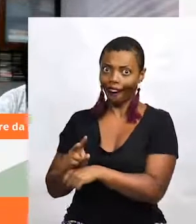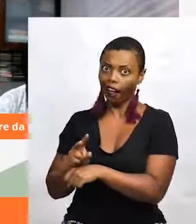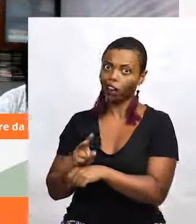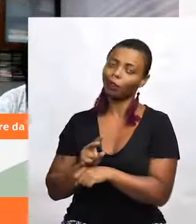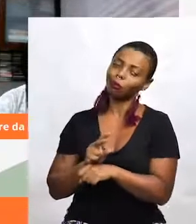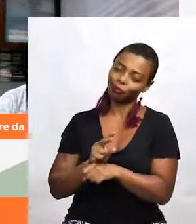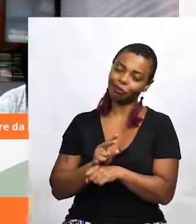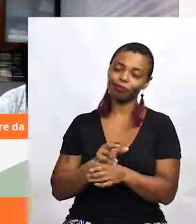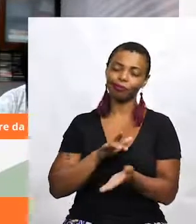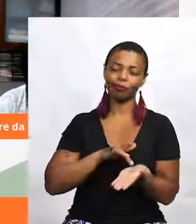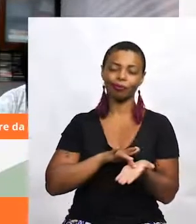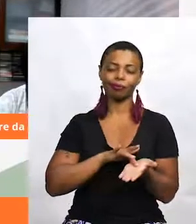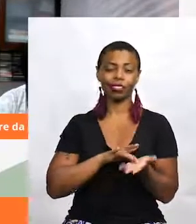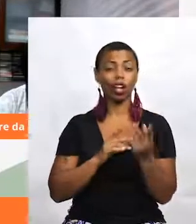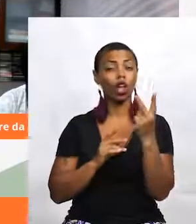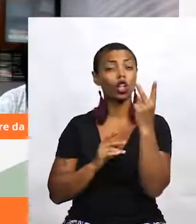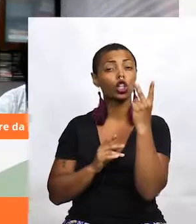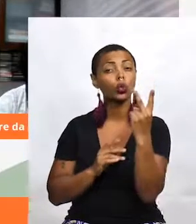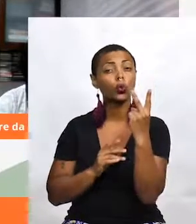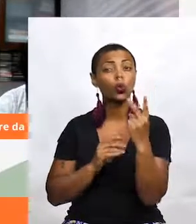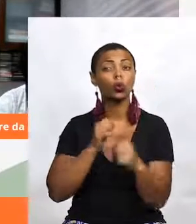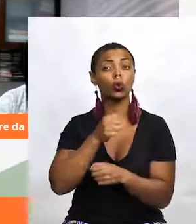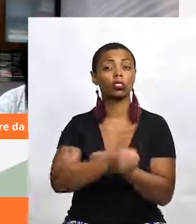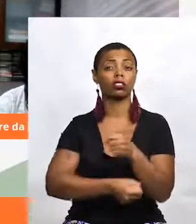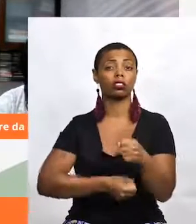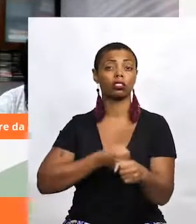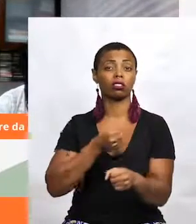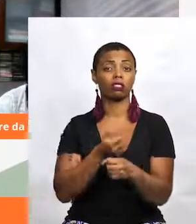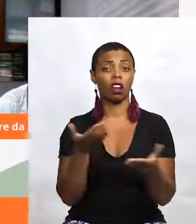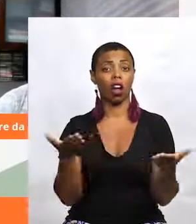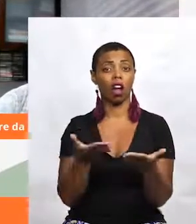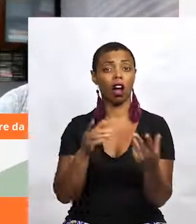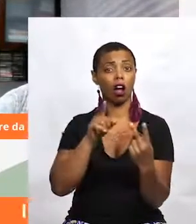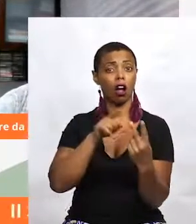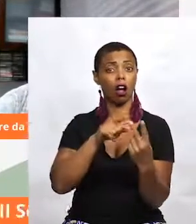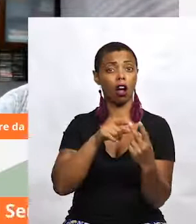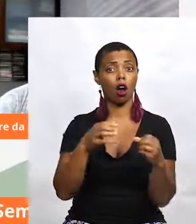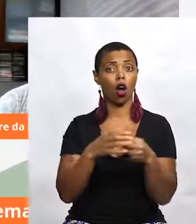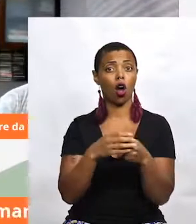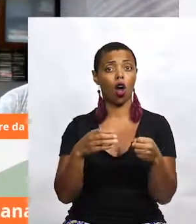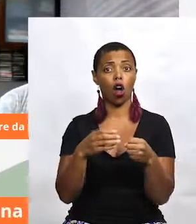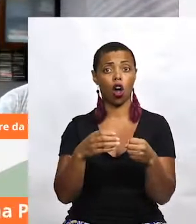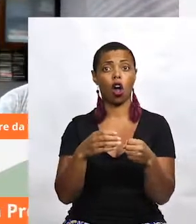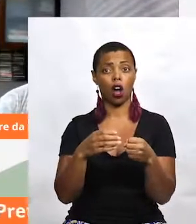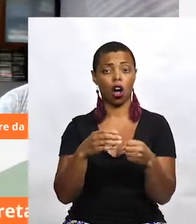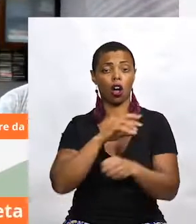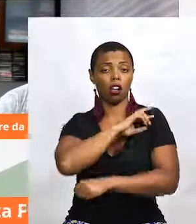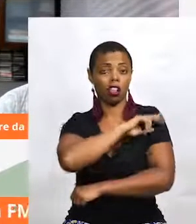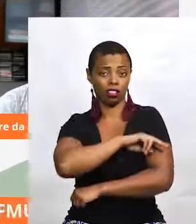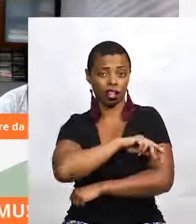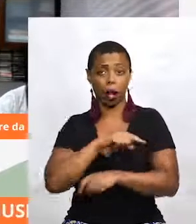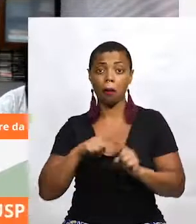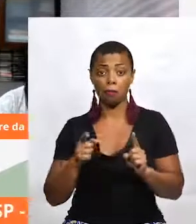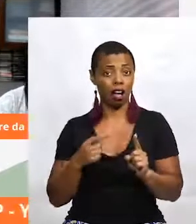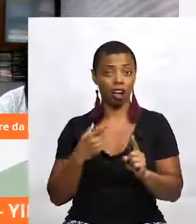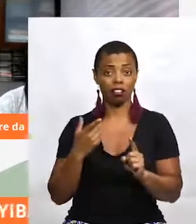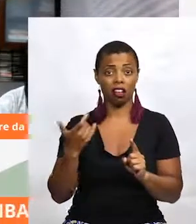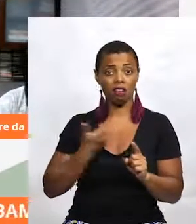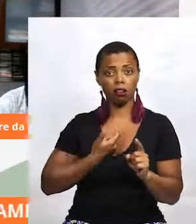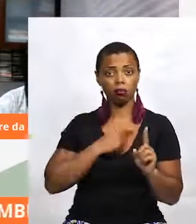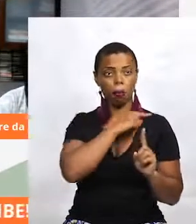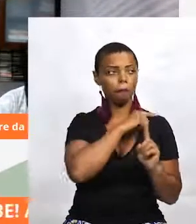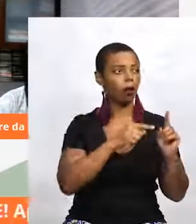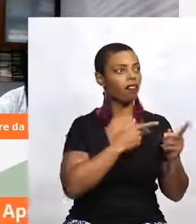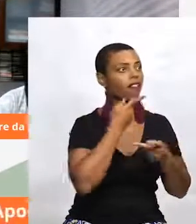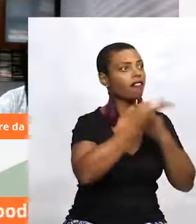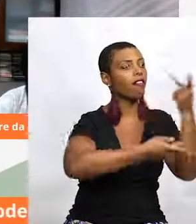segundo ano de cotas raciais. Eu estou proibida de falar das cotas no Ita, mas cadê